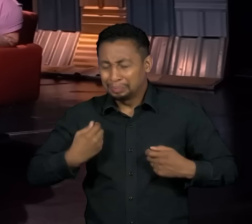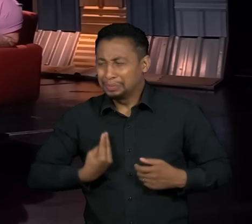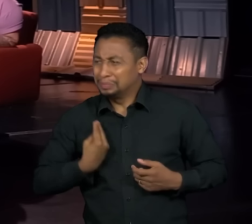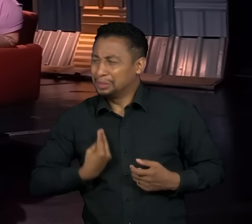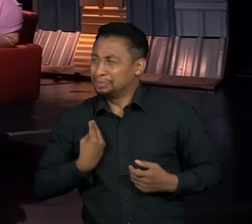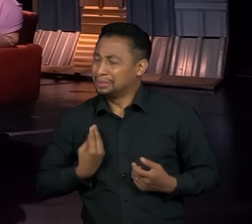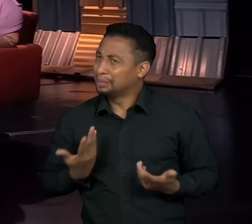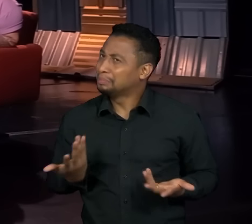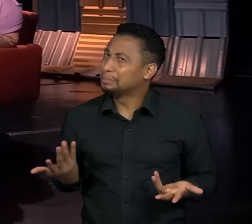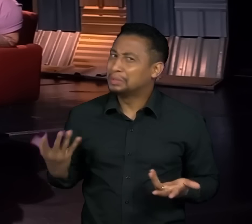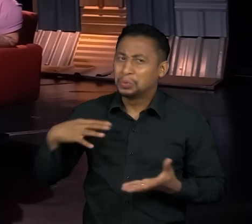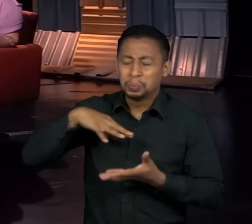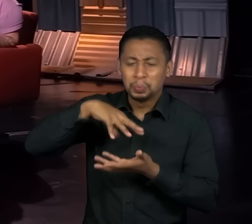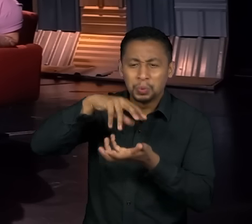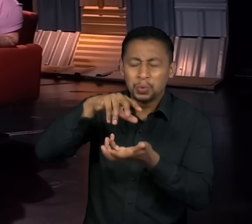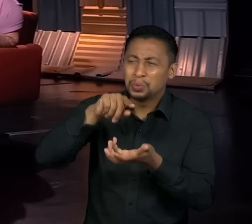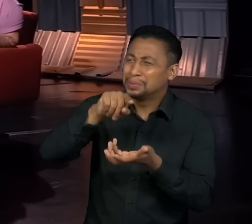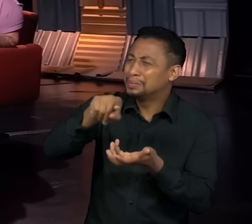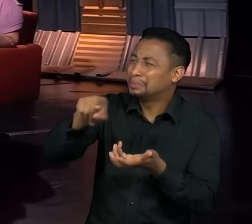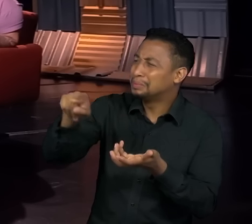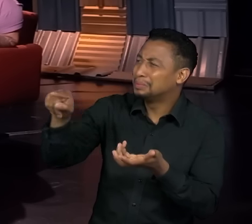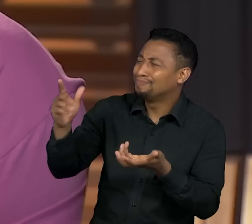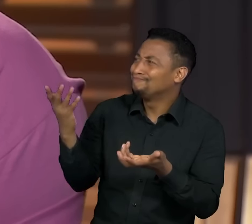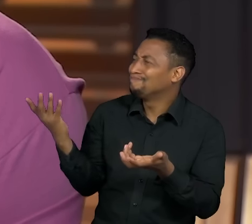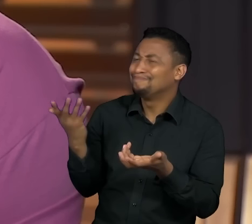isso. Era muito difícil,